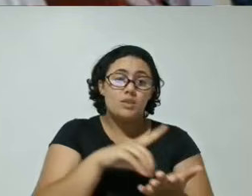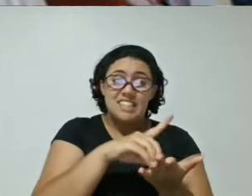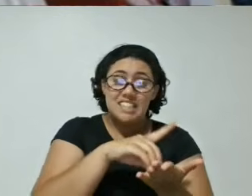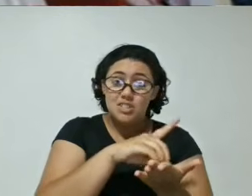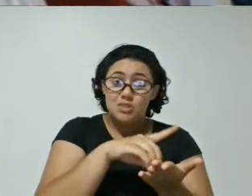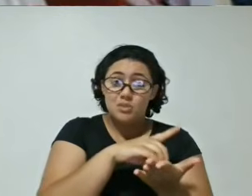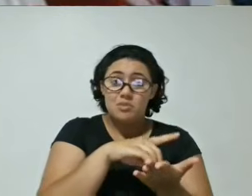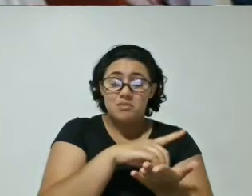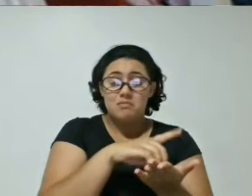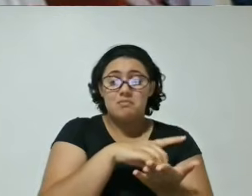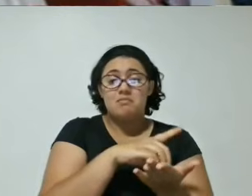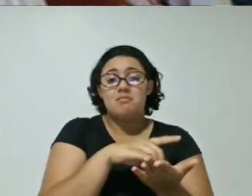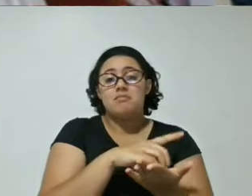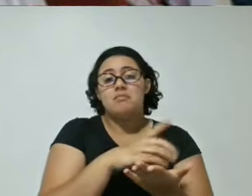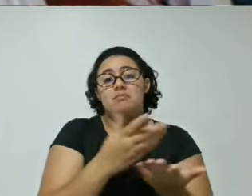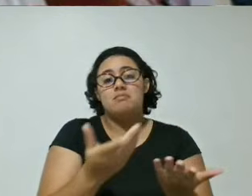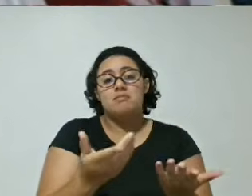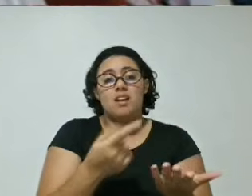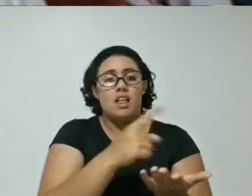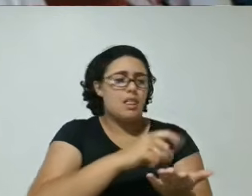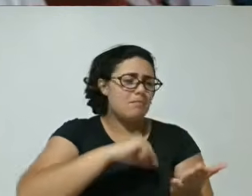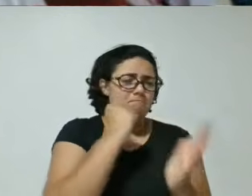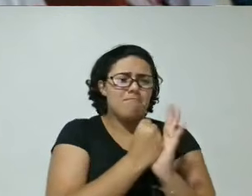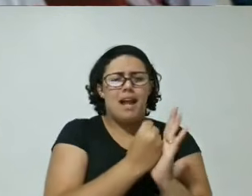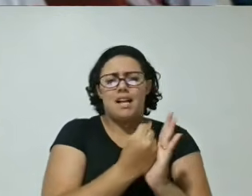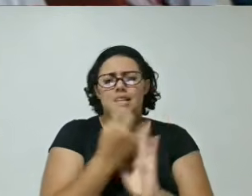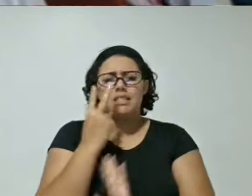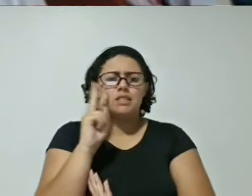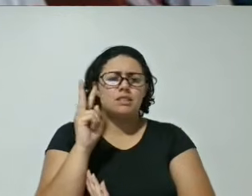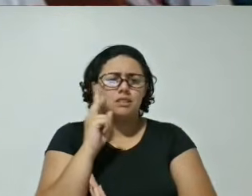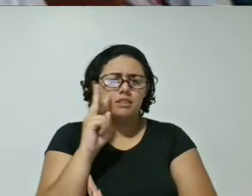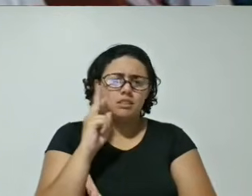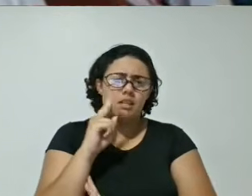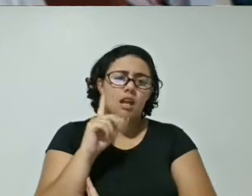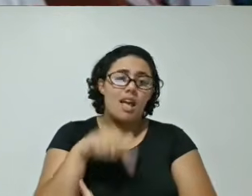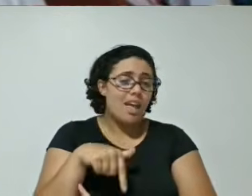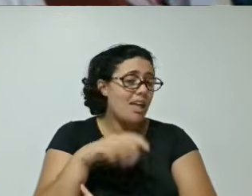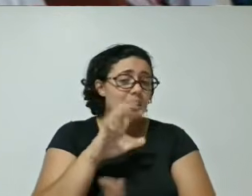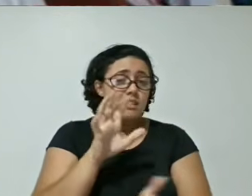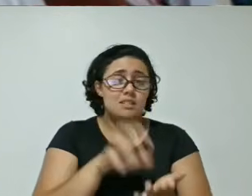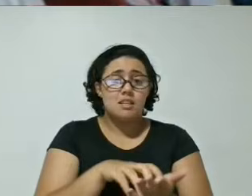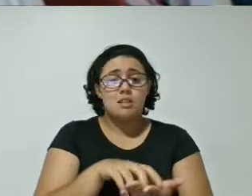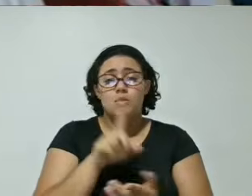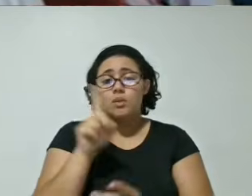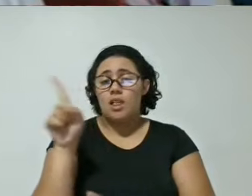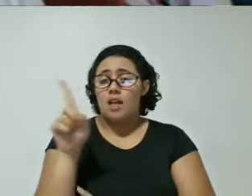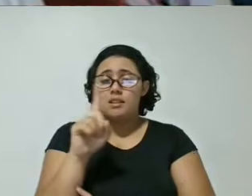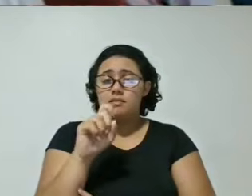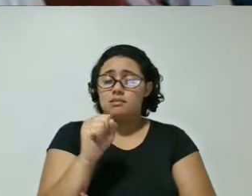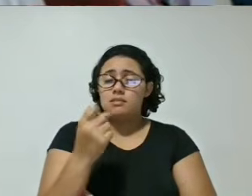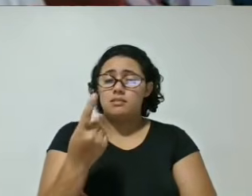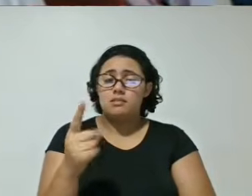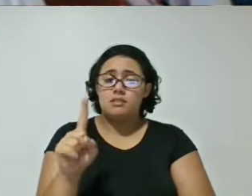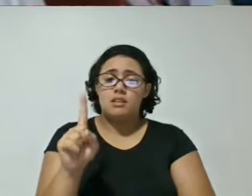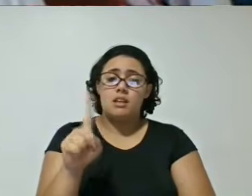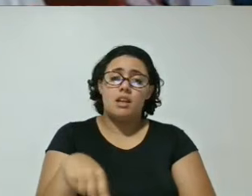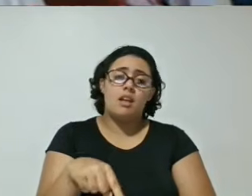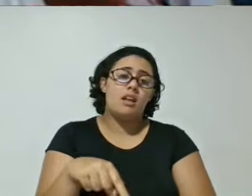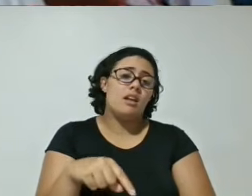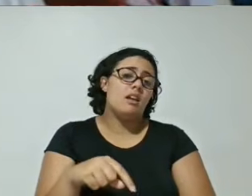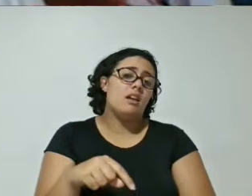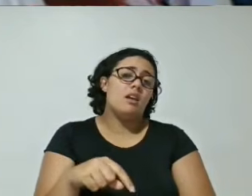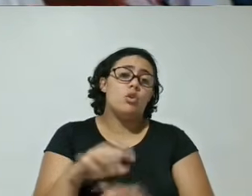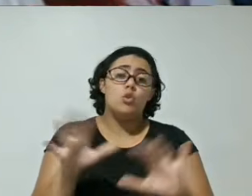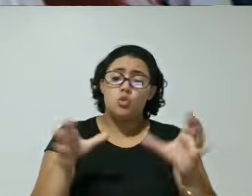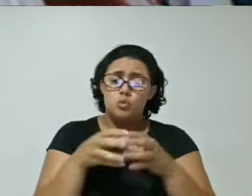importante, e o principal legado dela é o Grupo Rosa São Bernardo, que hoje é um grupo profissional, que entra em editais, que já